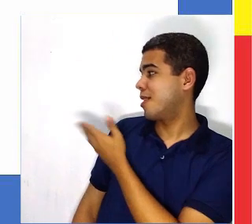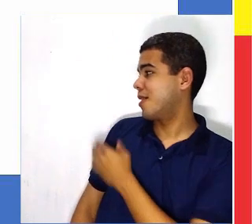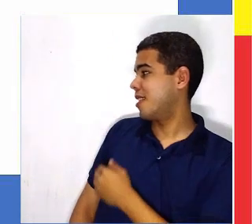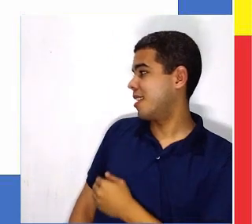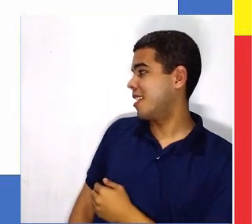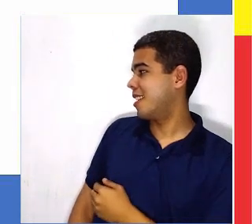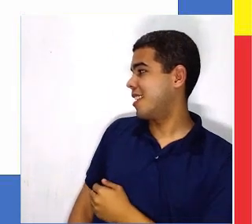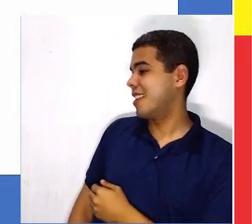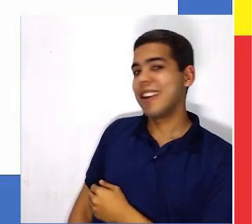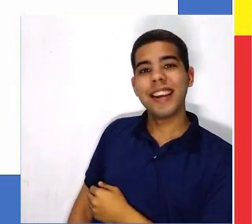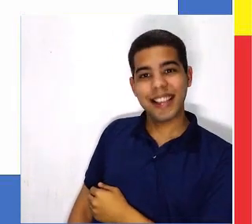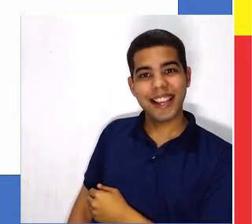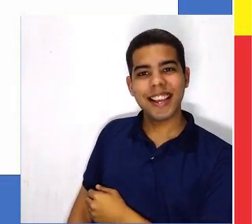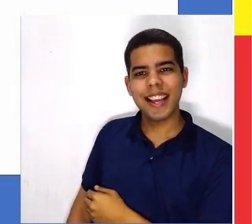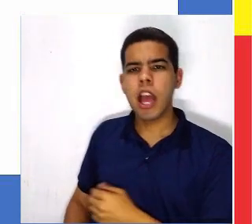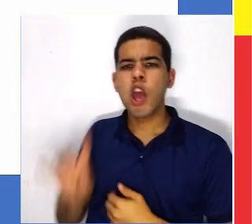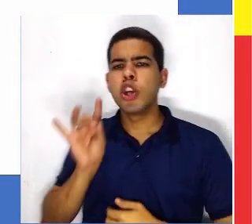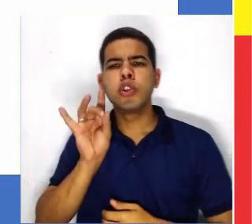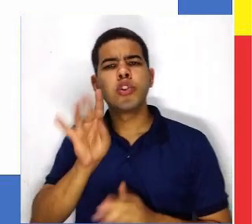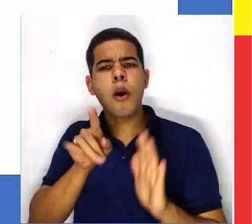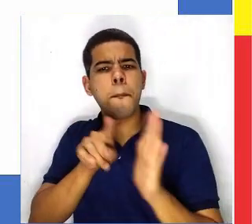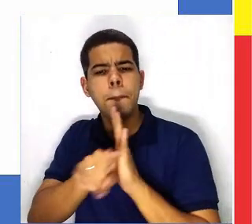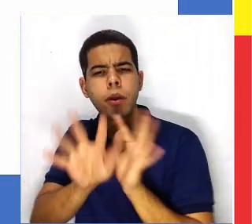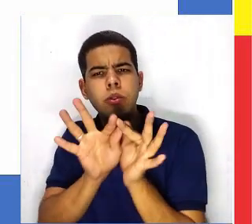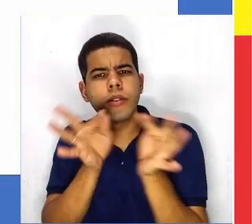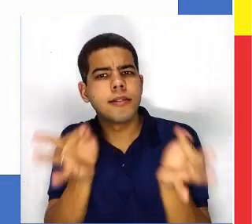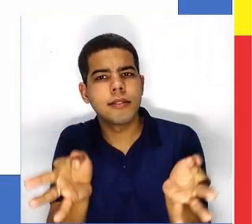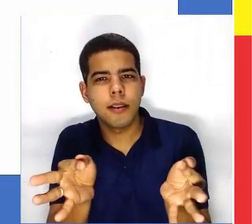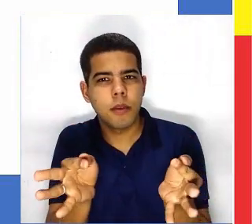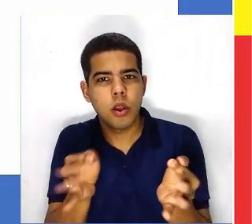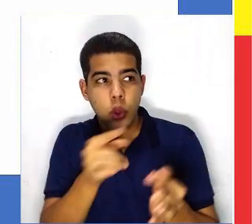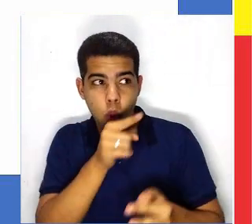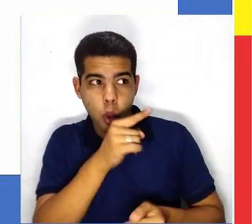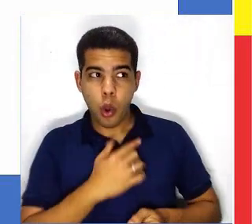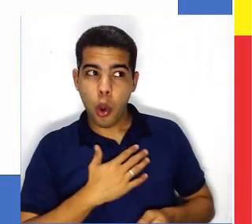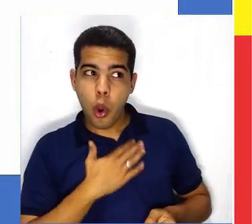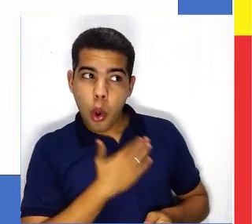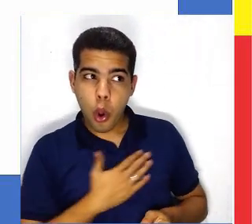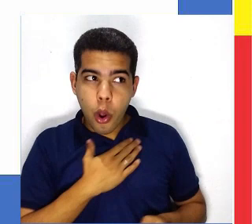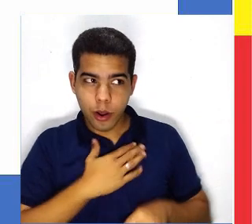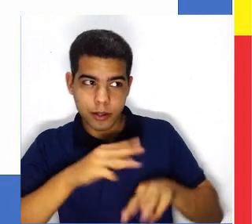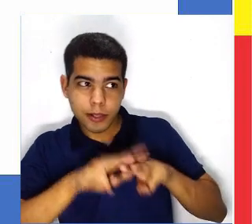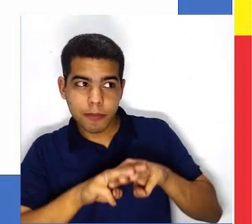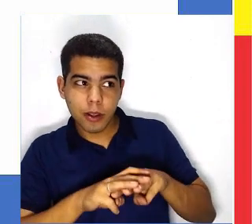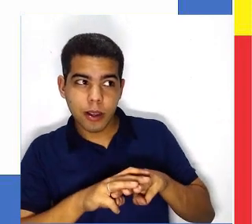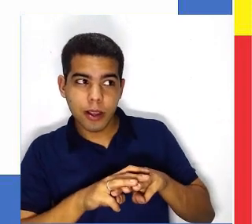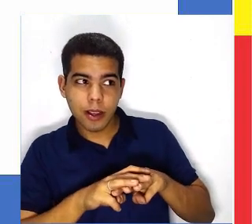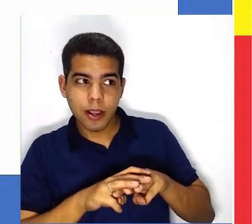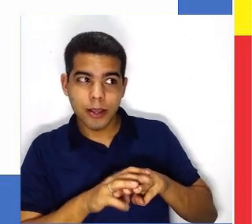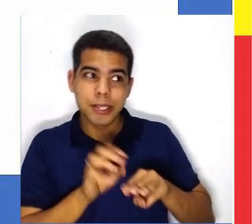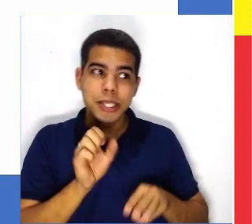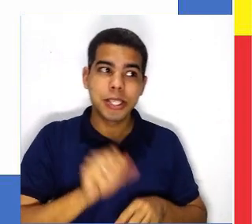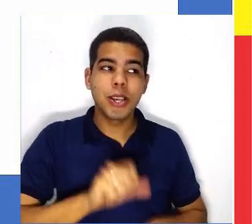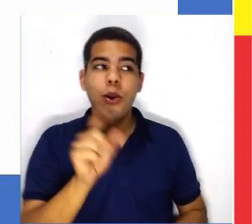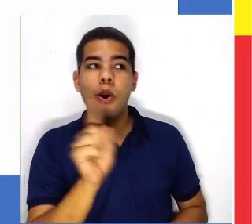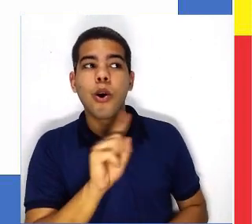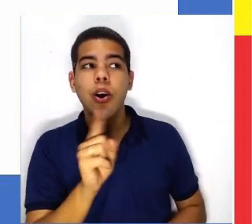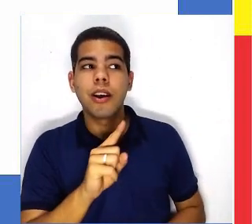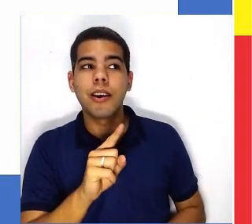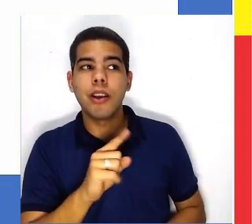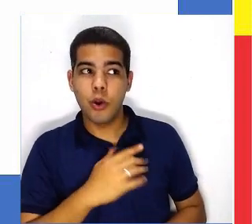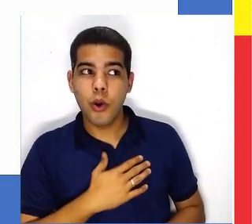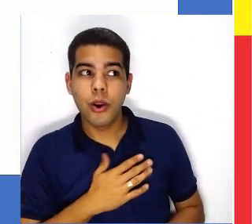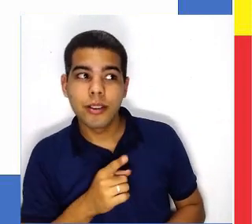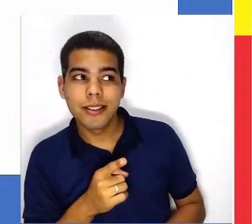teu questionário. Eu coloquei apenas uma pergunta bem simples. Você gosta de matemática? Sim ou não? Mas você pode fazer